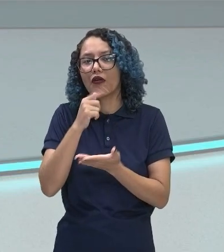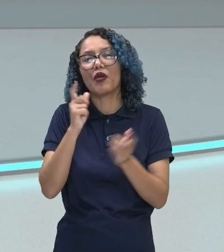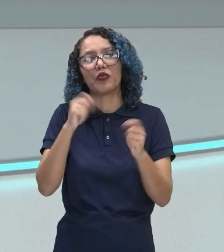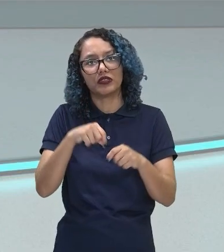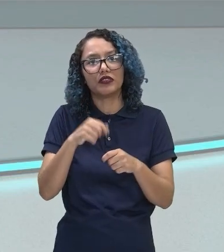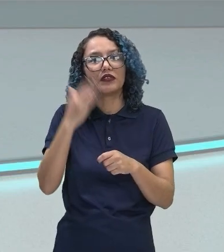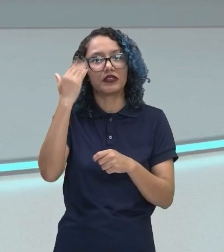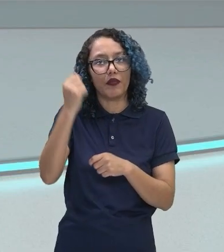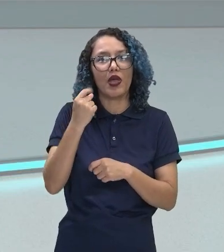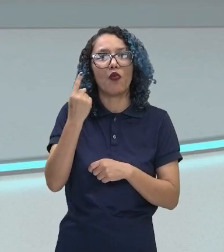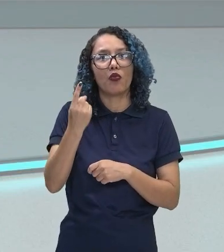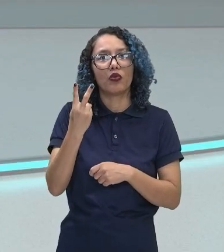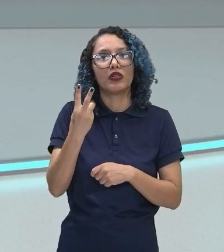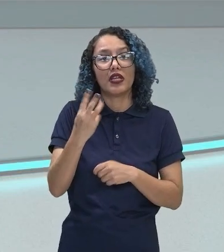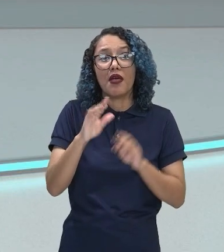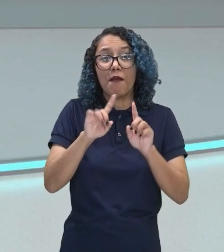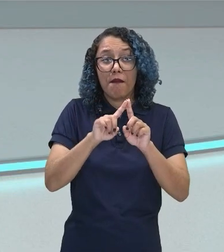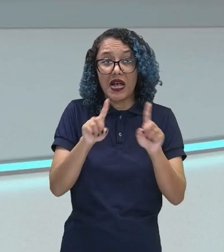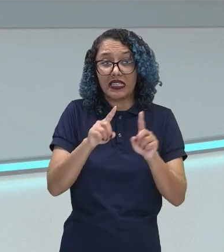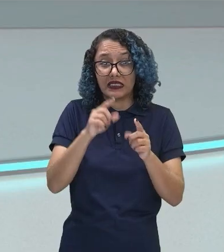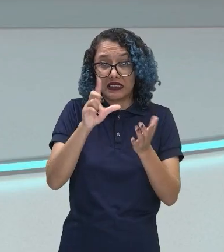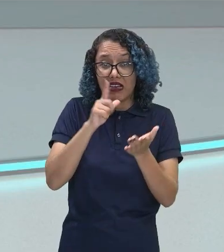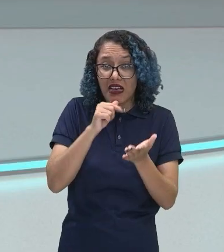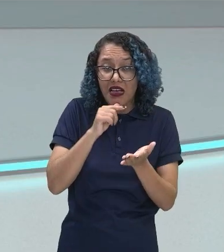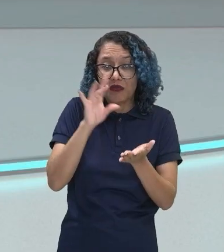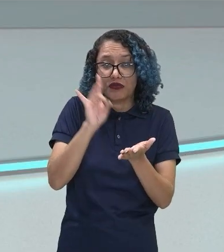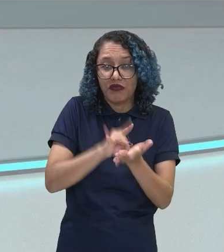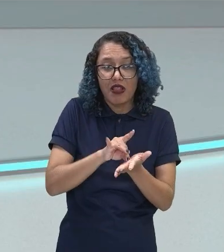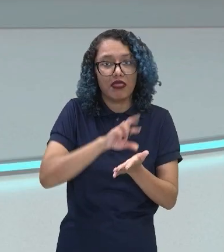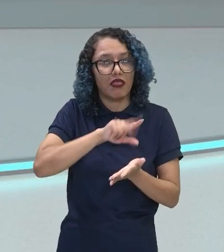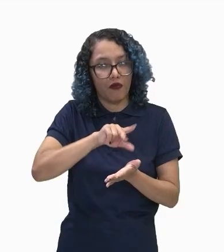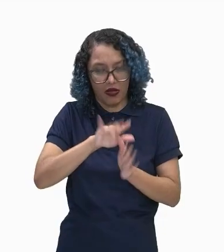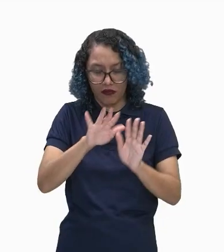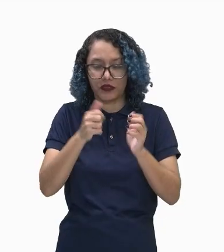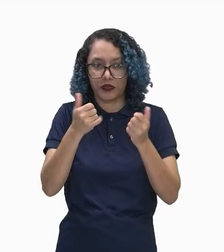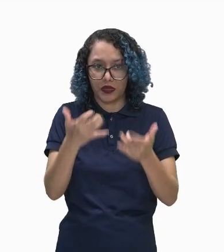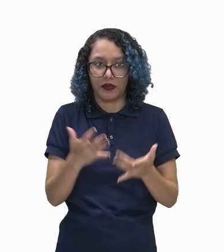si, ela é incontável. Mas a gente vai ver tudo isso agora. Olha só.